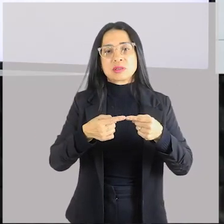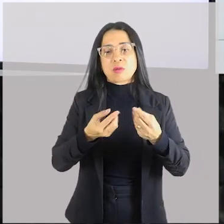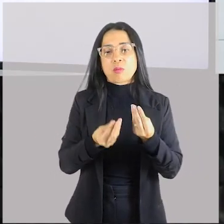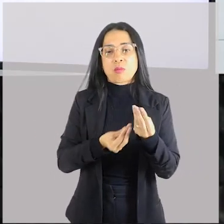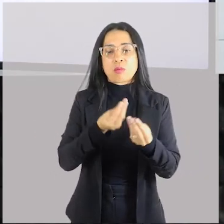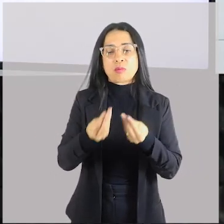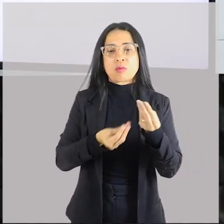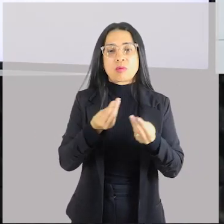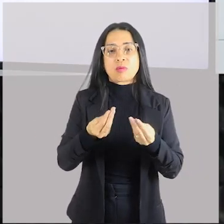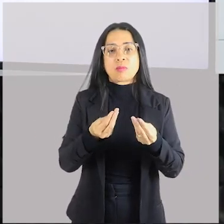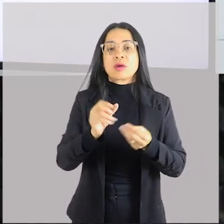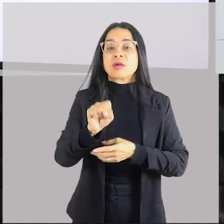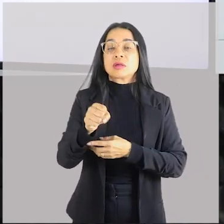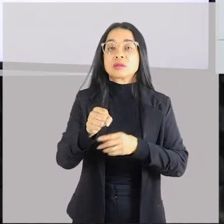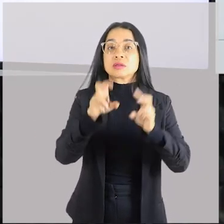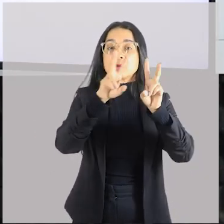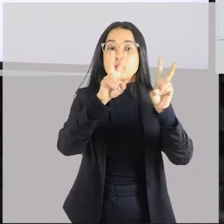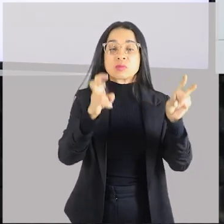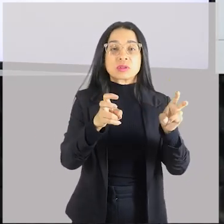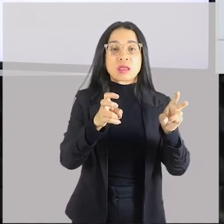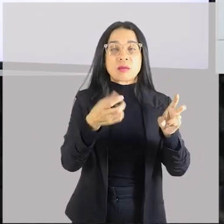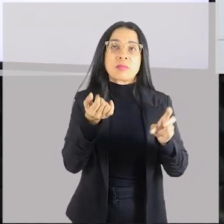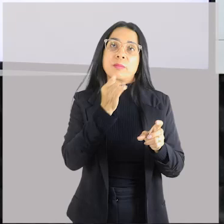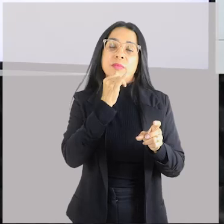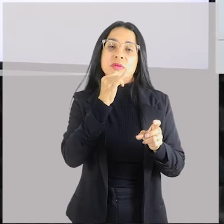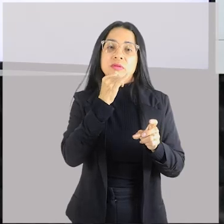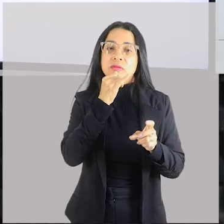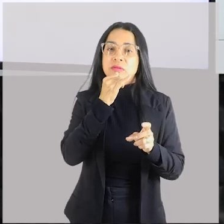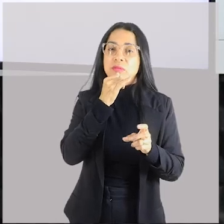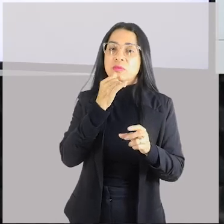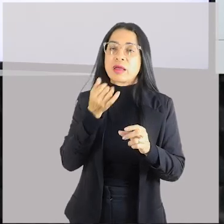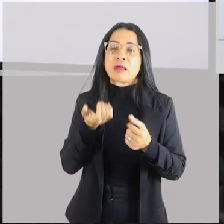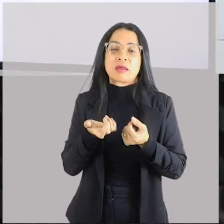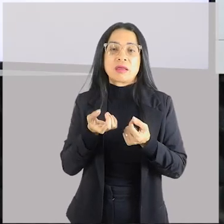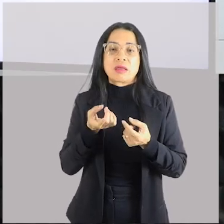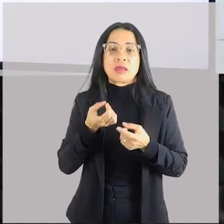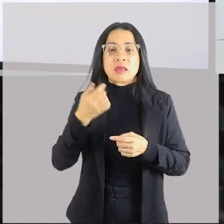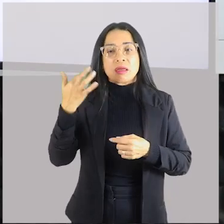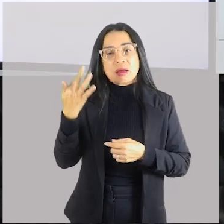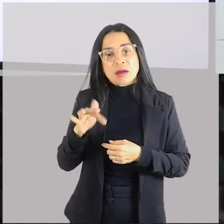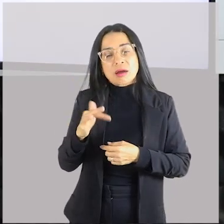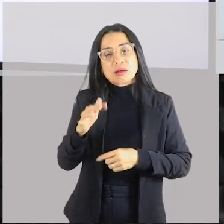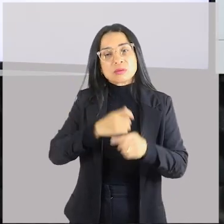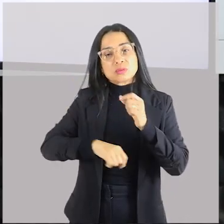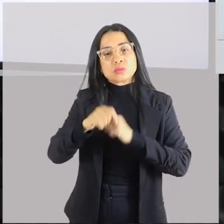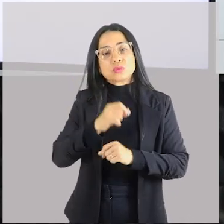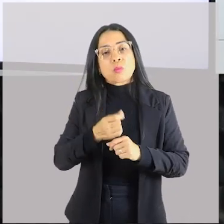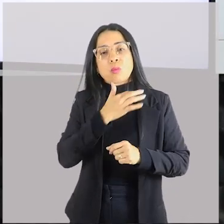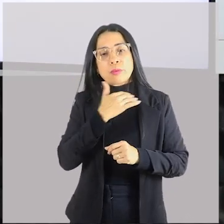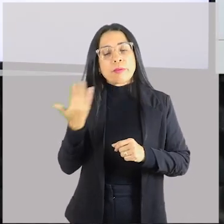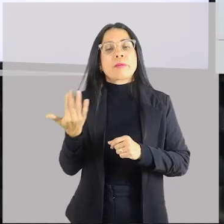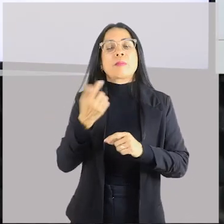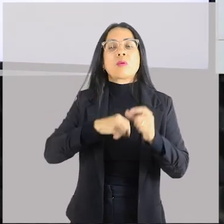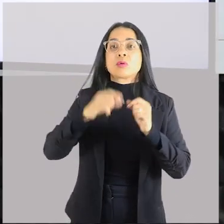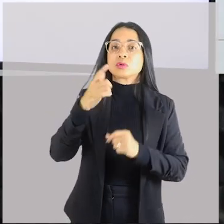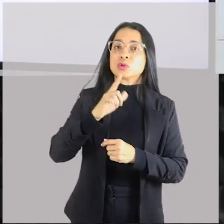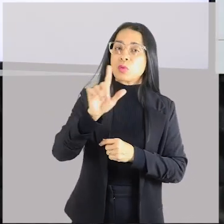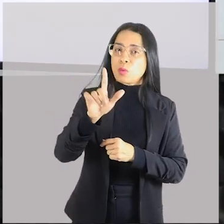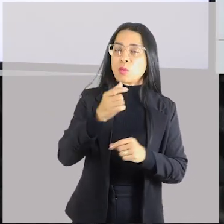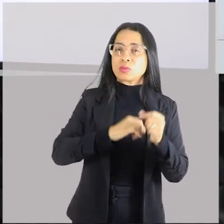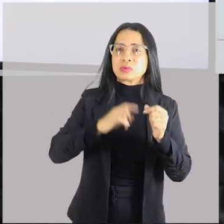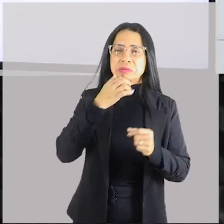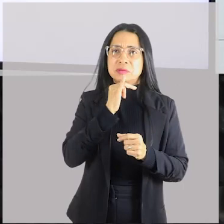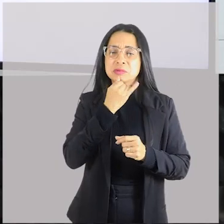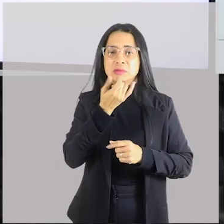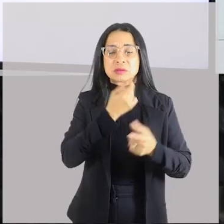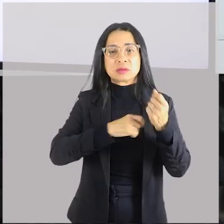temas onde o pessimismo a dor a tristeza a melancolia a angústia e a morte são presentes a maioria dos pintores